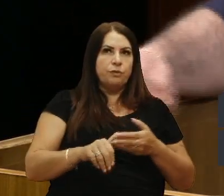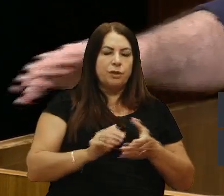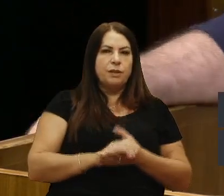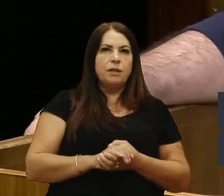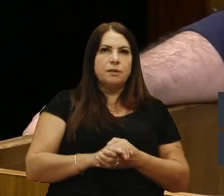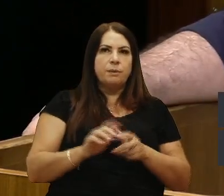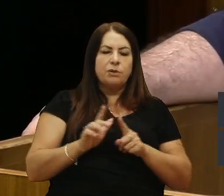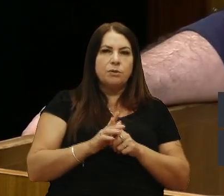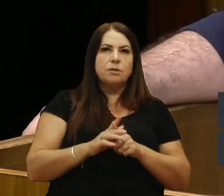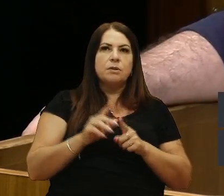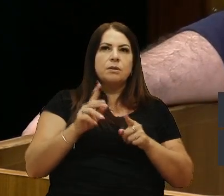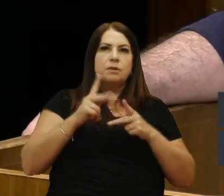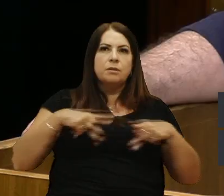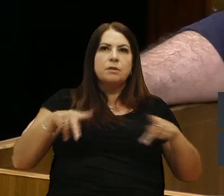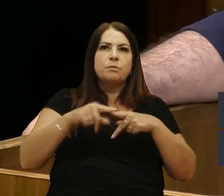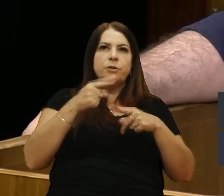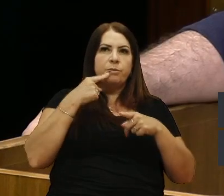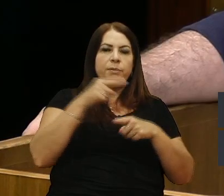que reclama